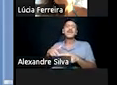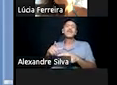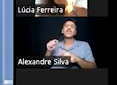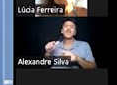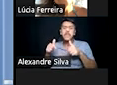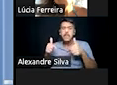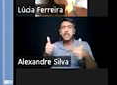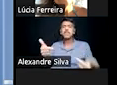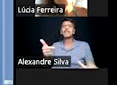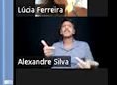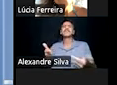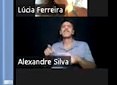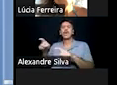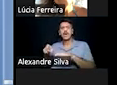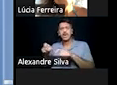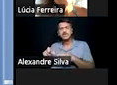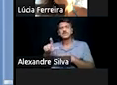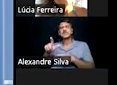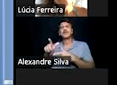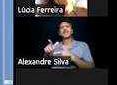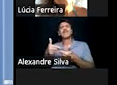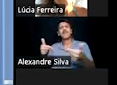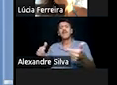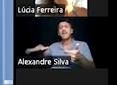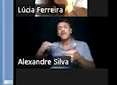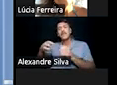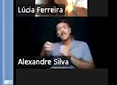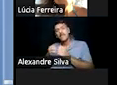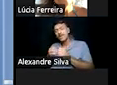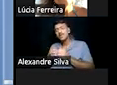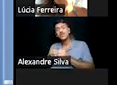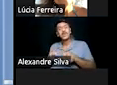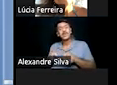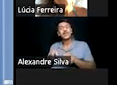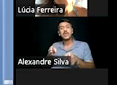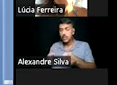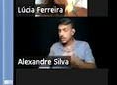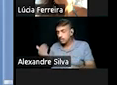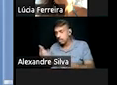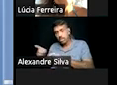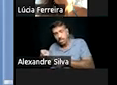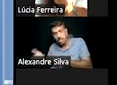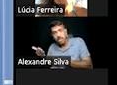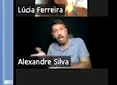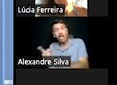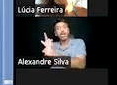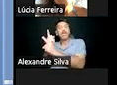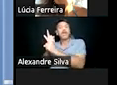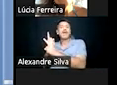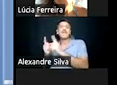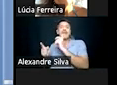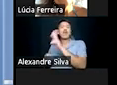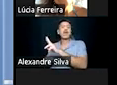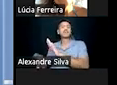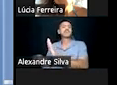nas roças, estão próximo das regiões ribeirinhas, revolvendo a terra no dia a dia. É por isso